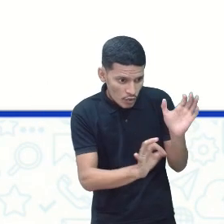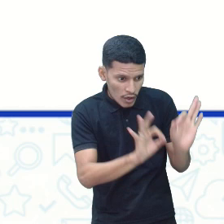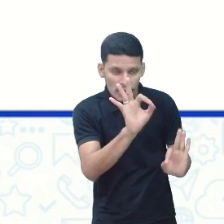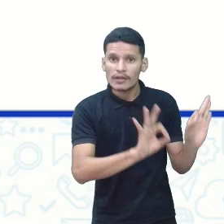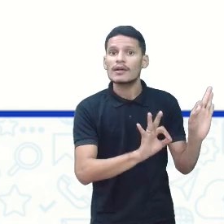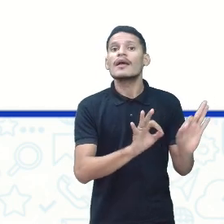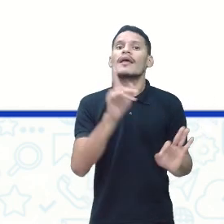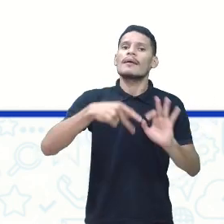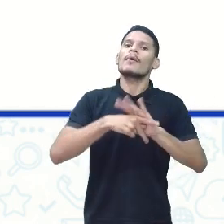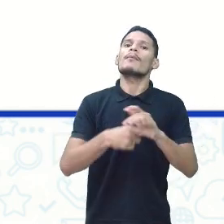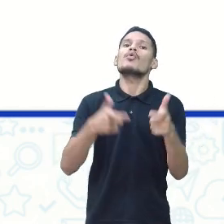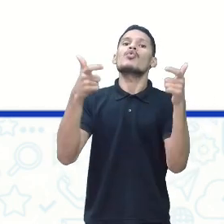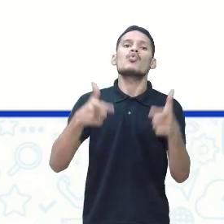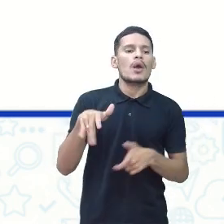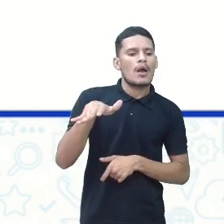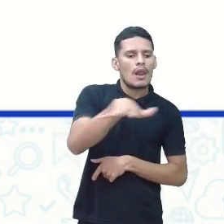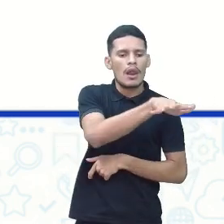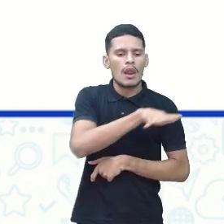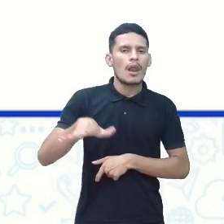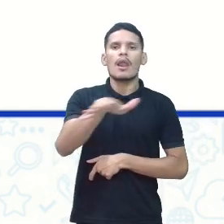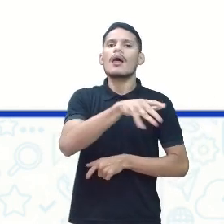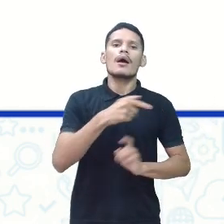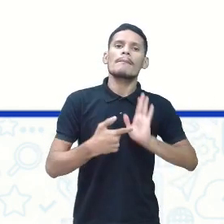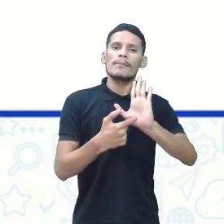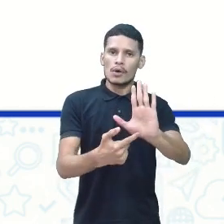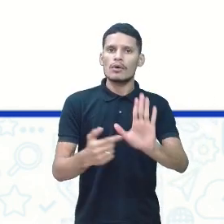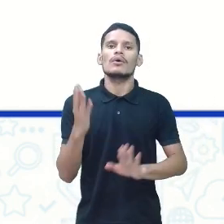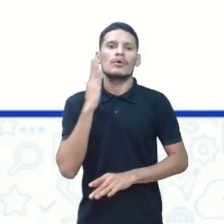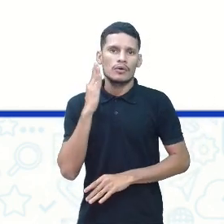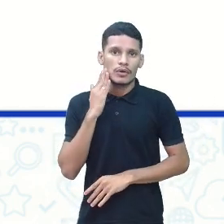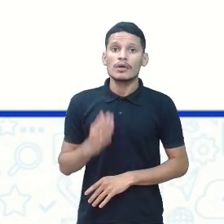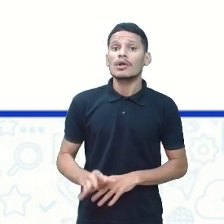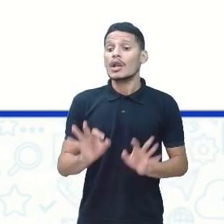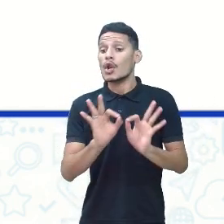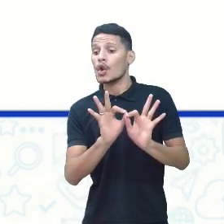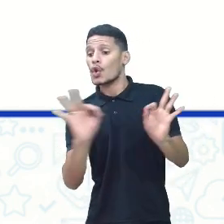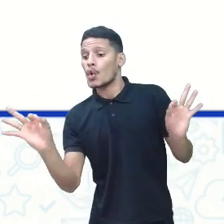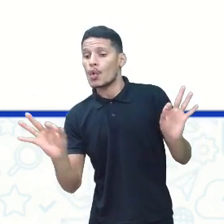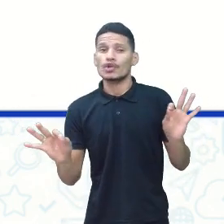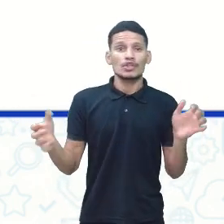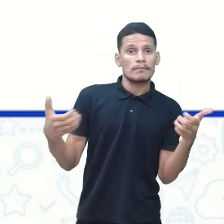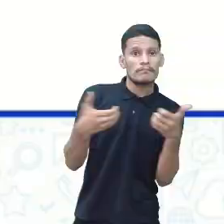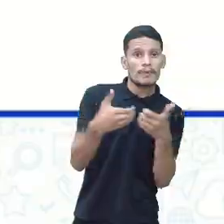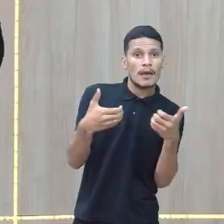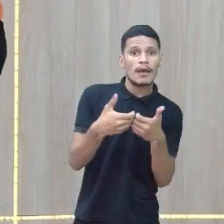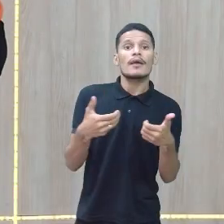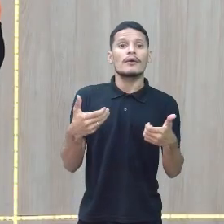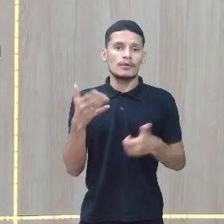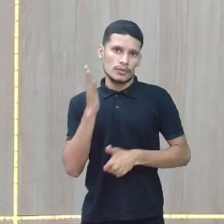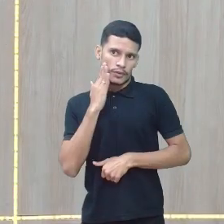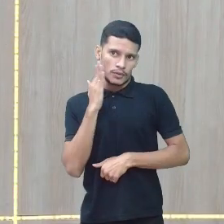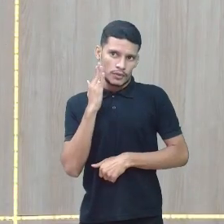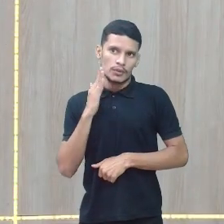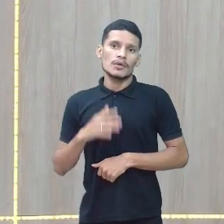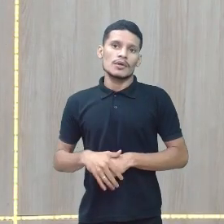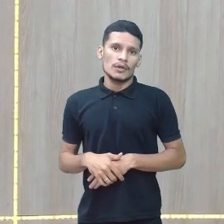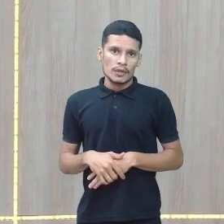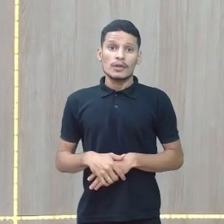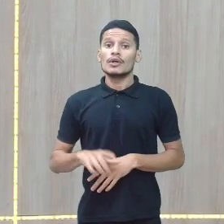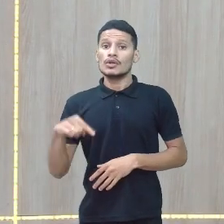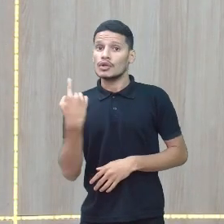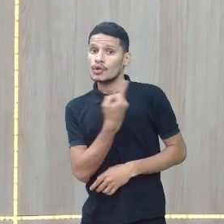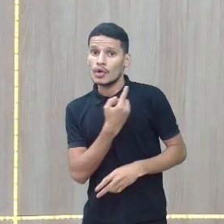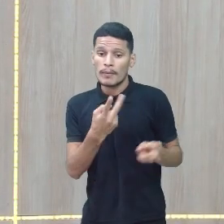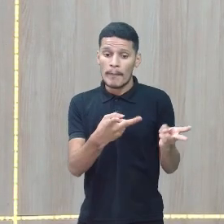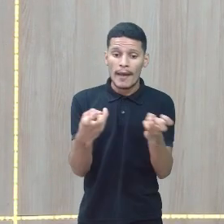quê? O espaço, o lugar, não é? Então, longe, perto, não é? Nós vemos